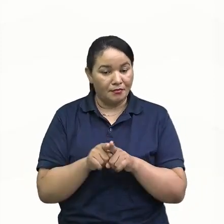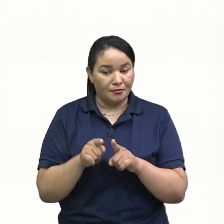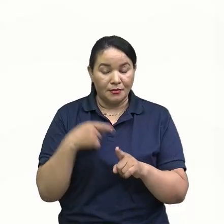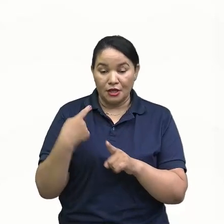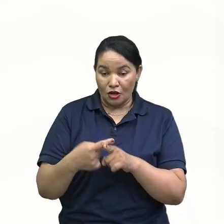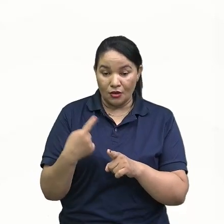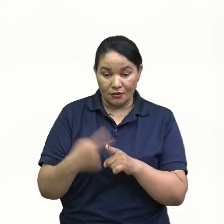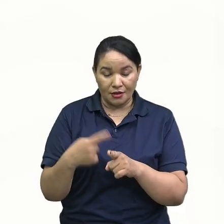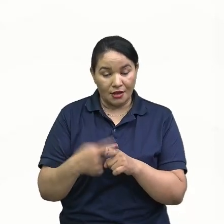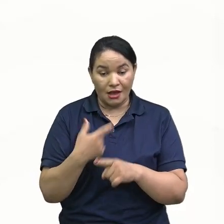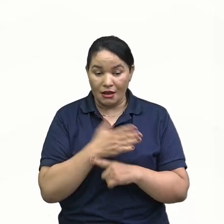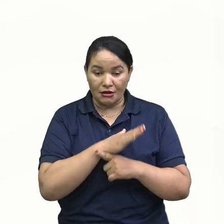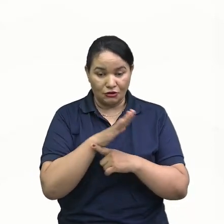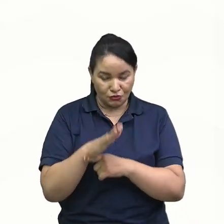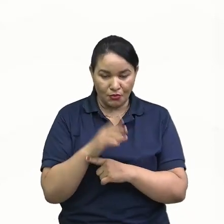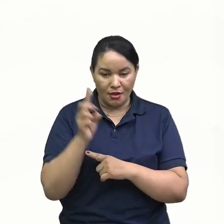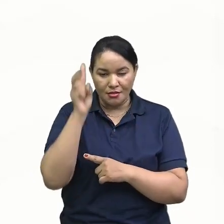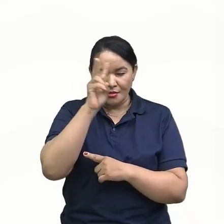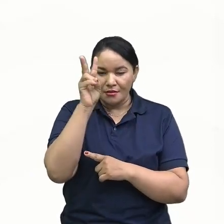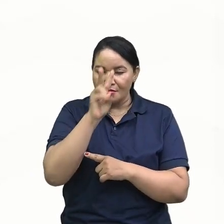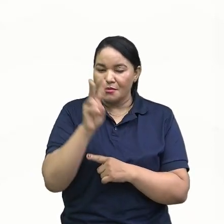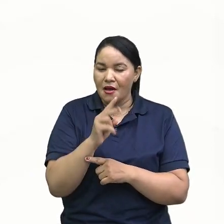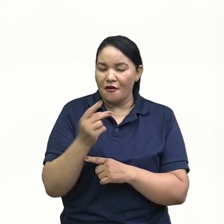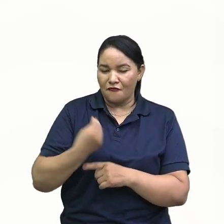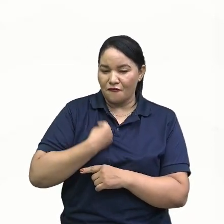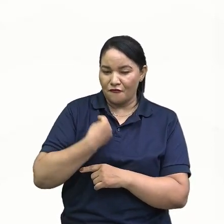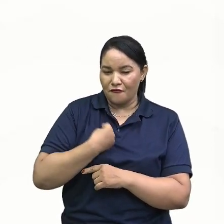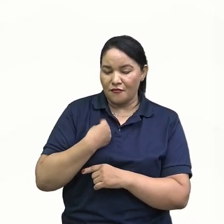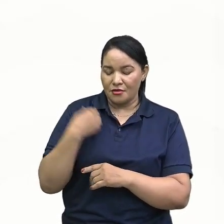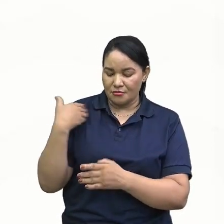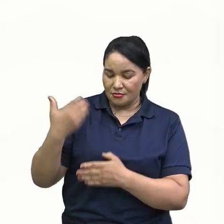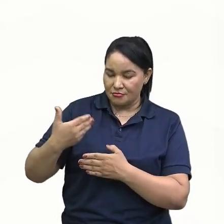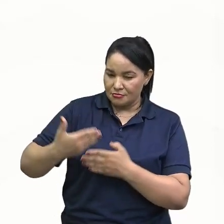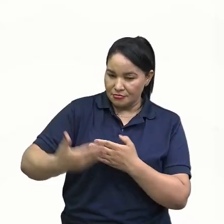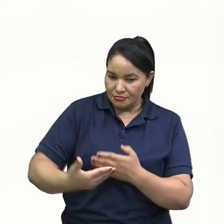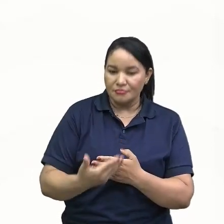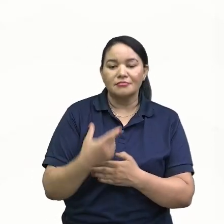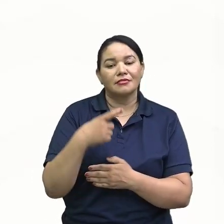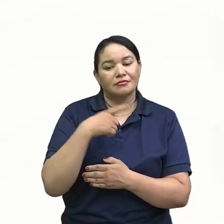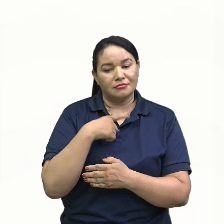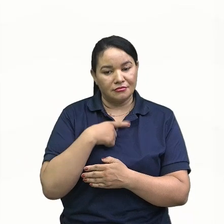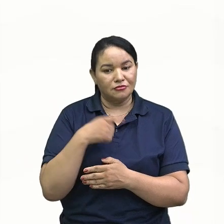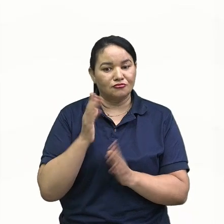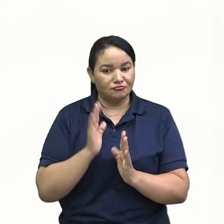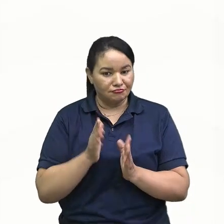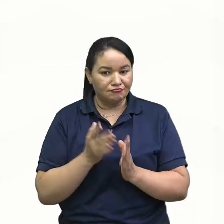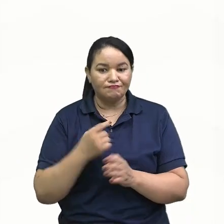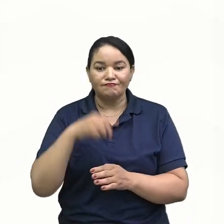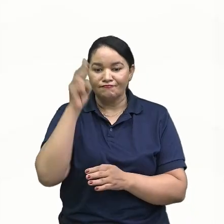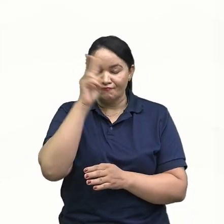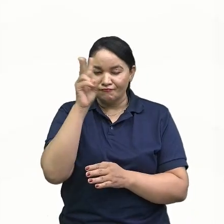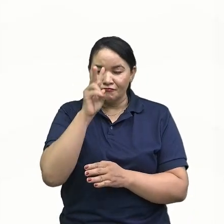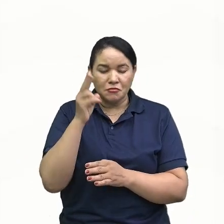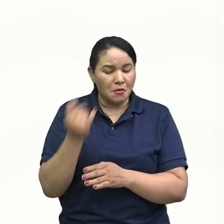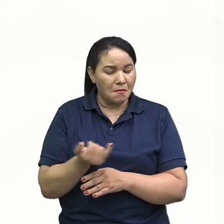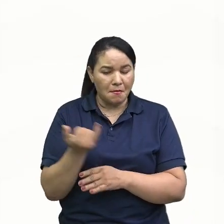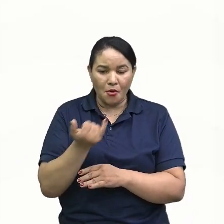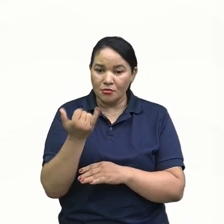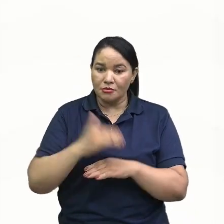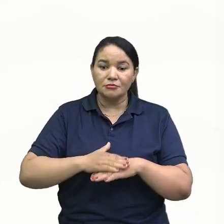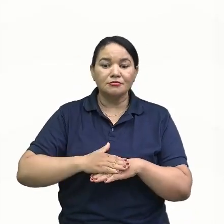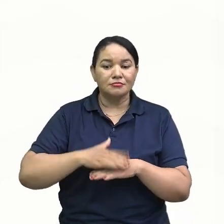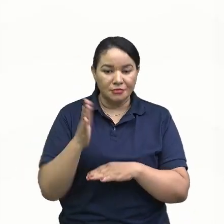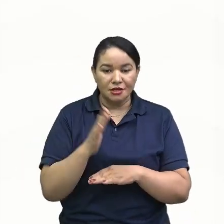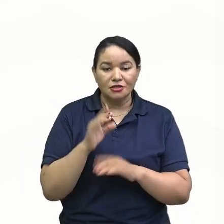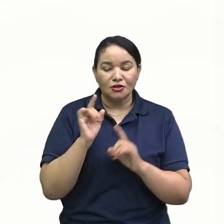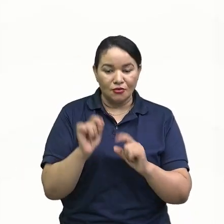a lembrar o que o povo já passou. Porque aquela história foi tão importante